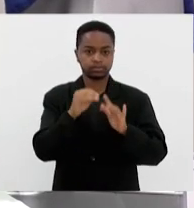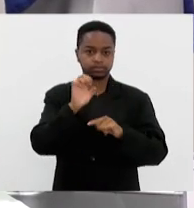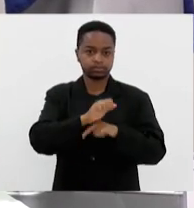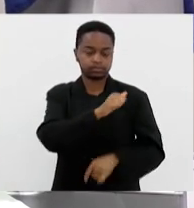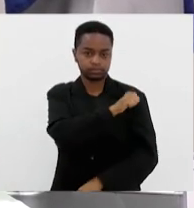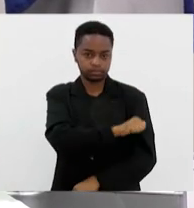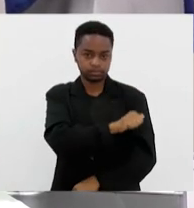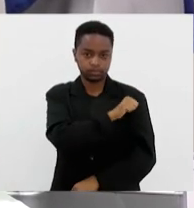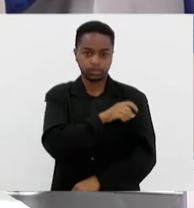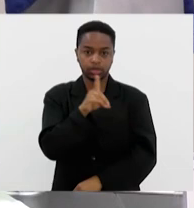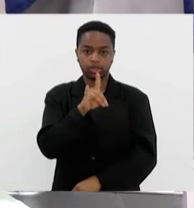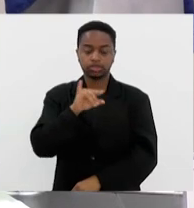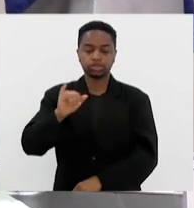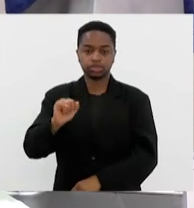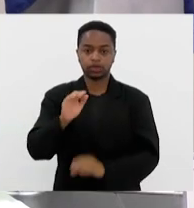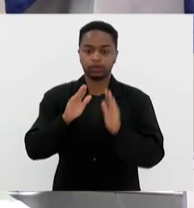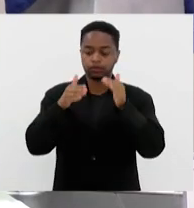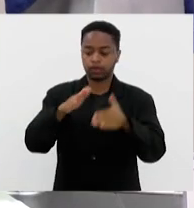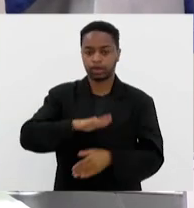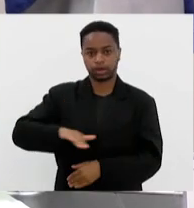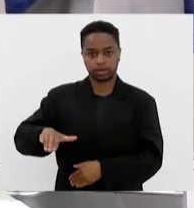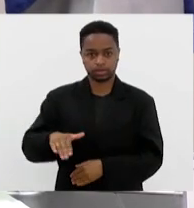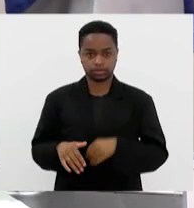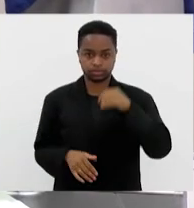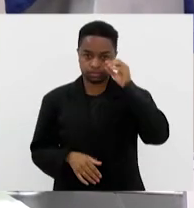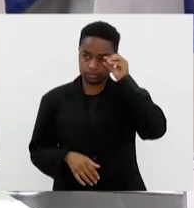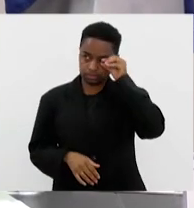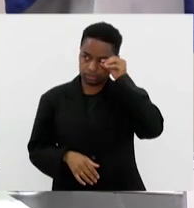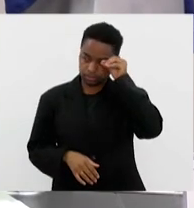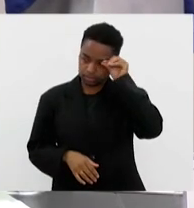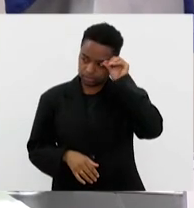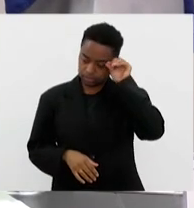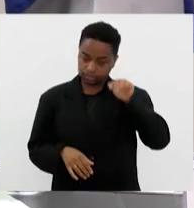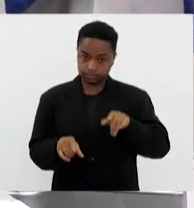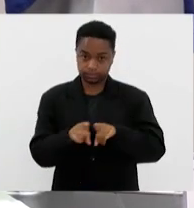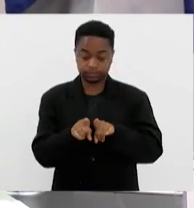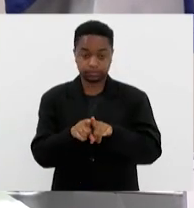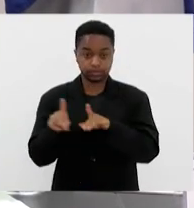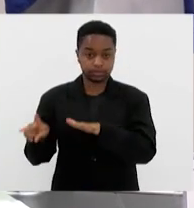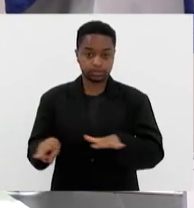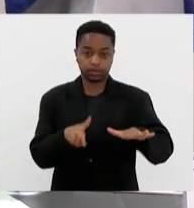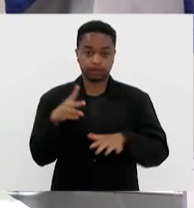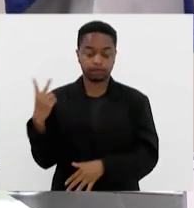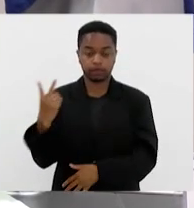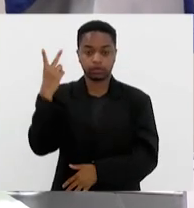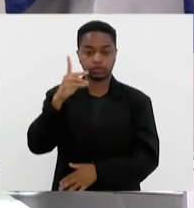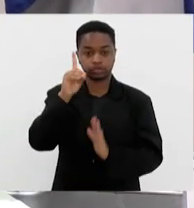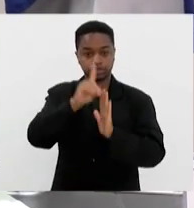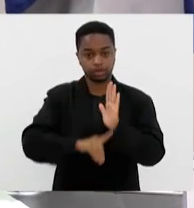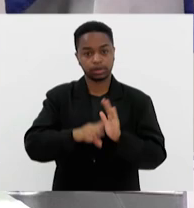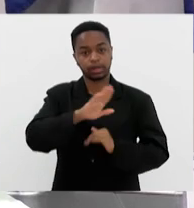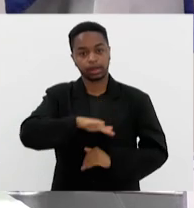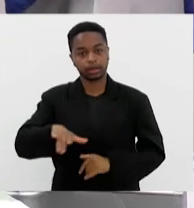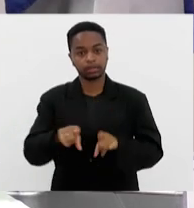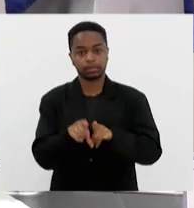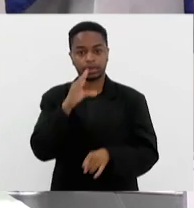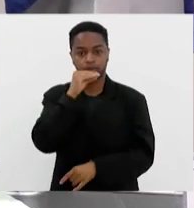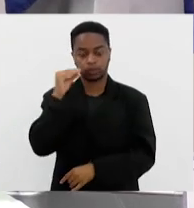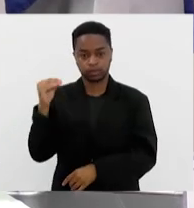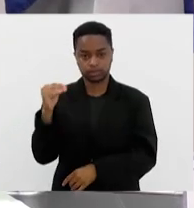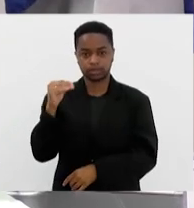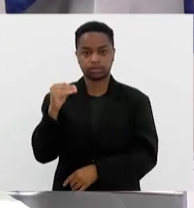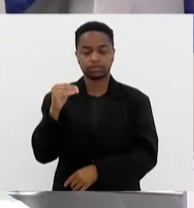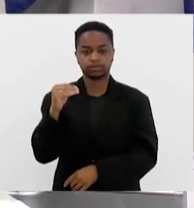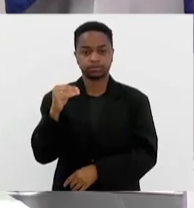do Rio de Janeiro o Dia das Crianças e a Semana de Valorização dos Direitos da Criança e do Adolescente,